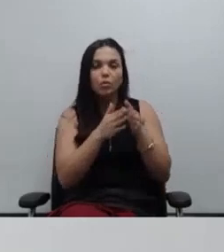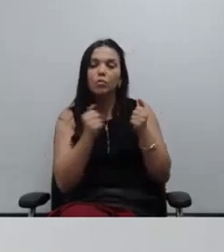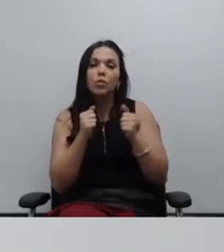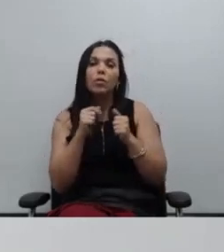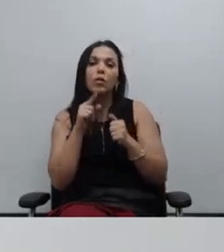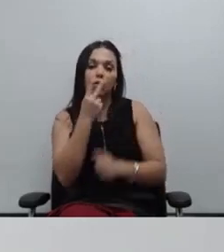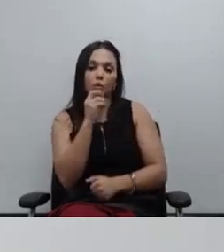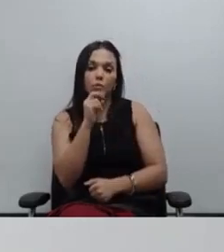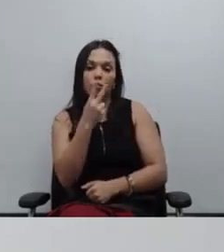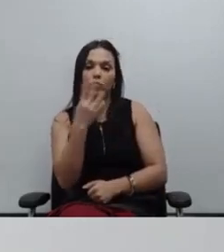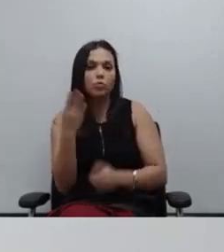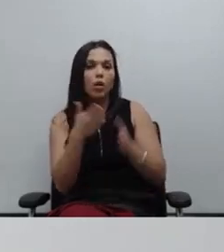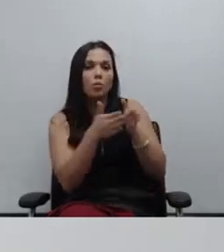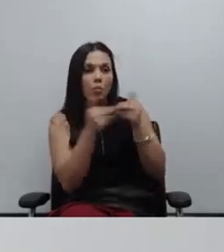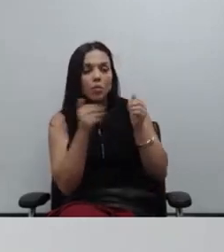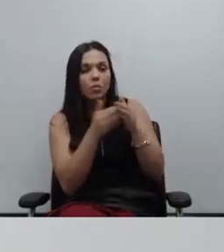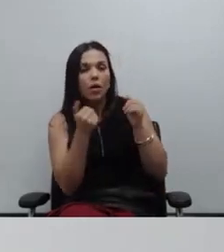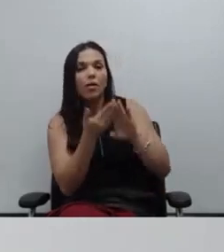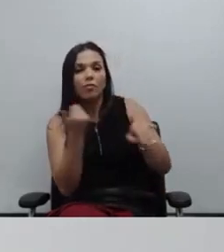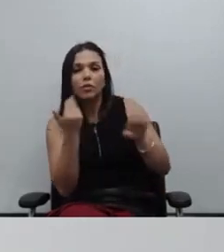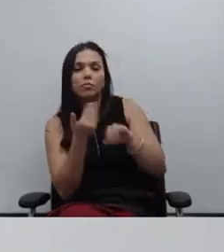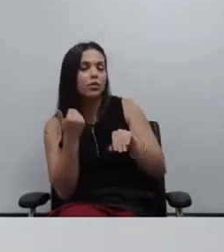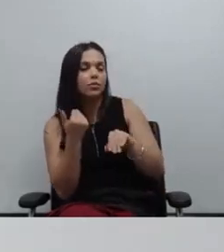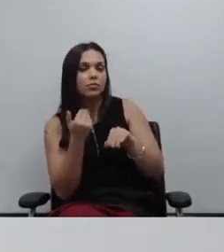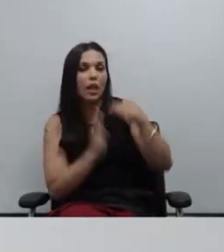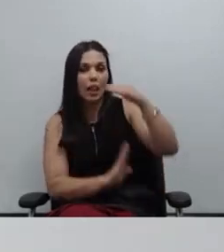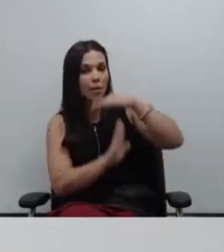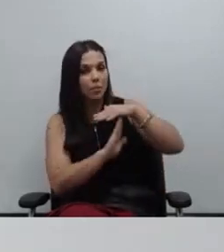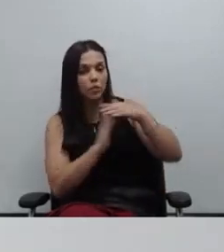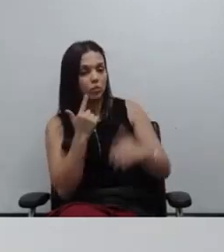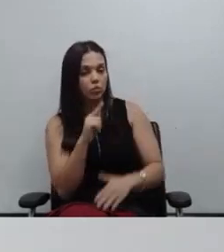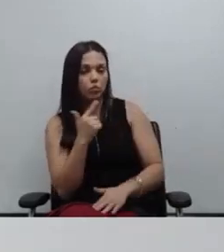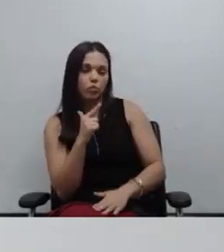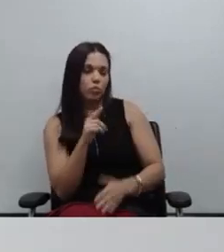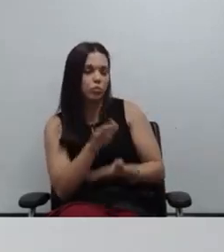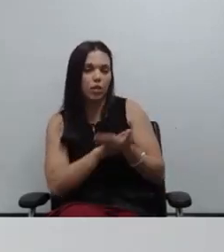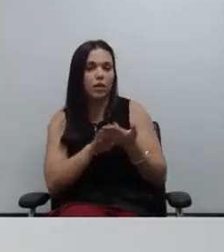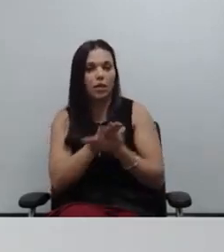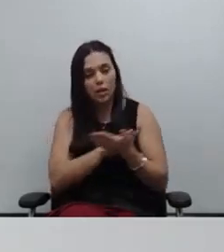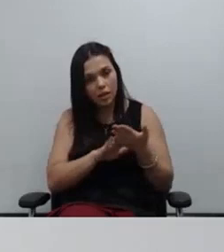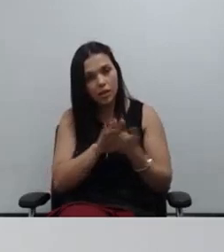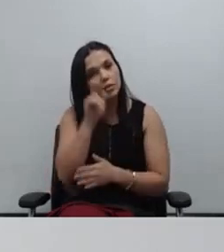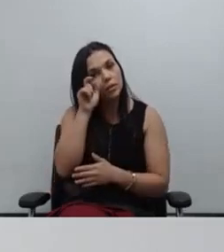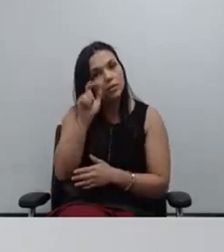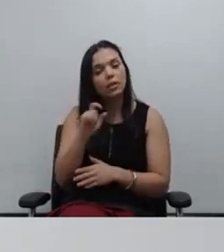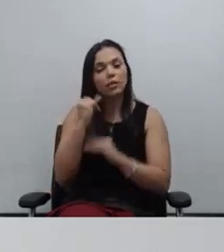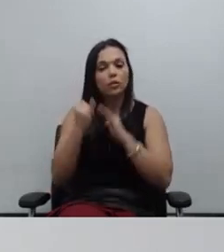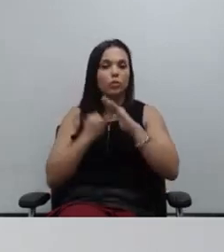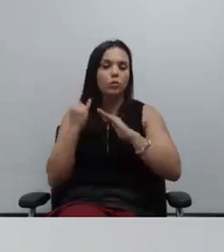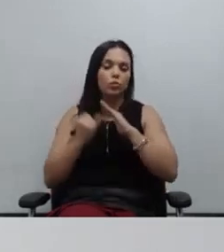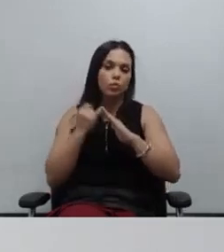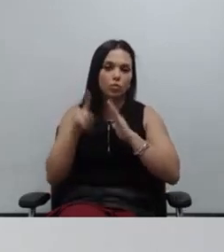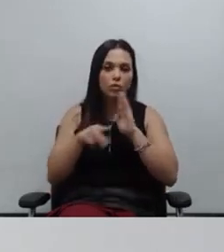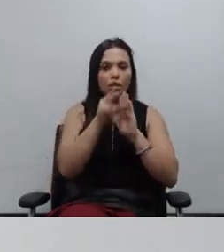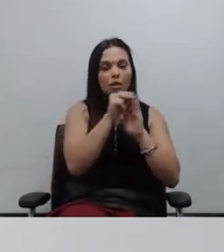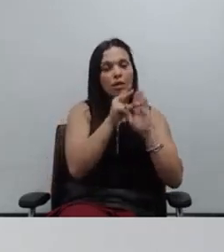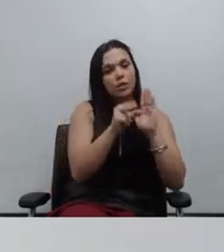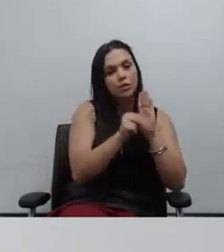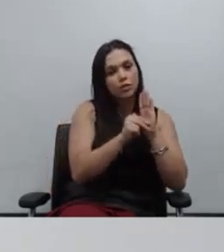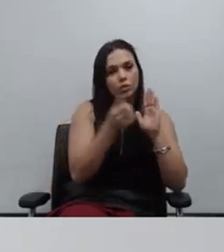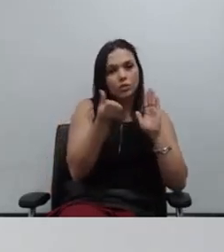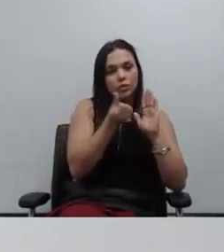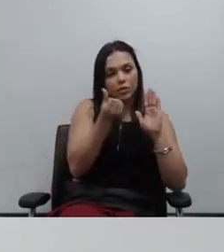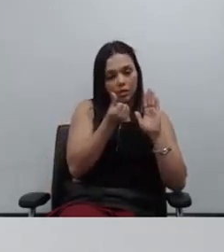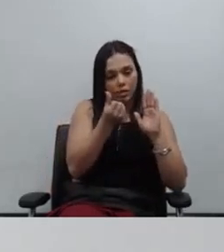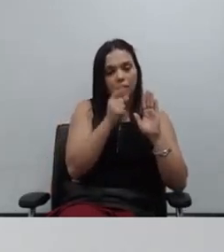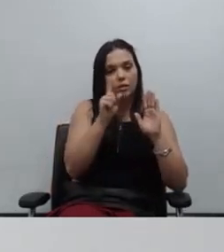2024, o limite de afastamentos para frequentar cursos, congressos e outros certames científicos de interesse da instituição, previsto no parágrafo 6º do